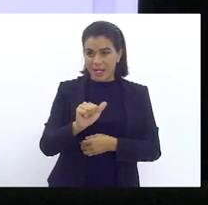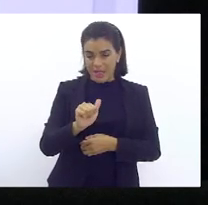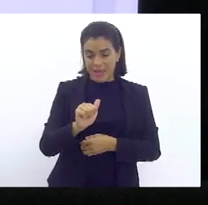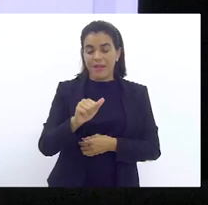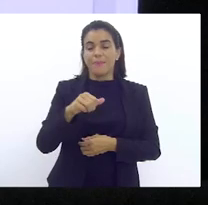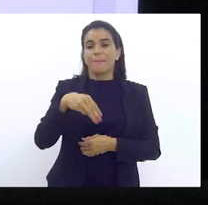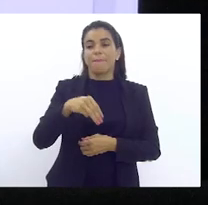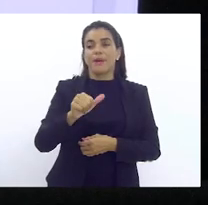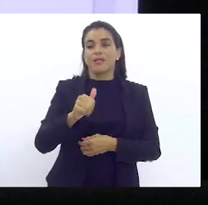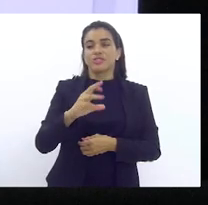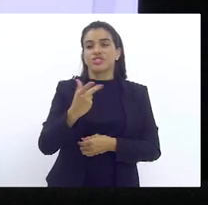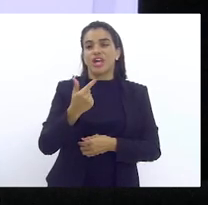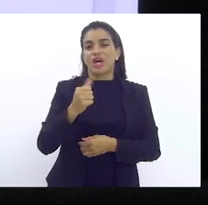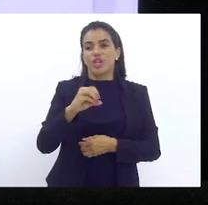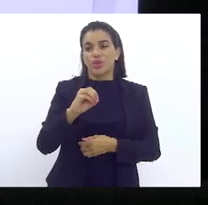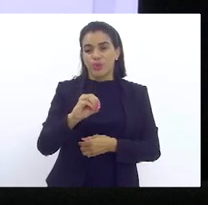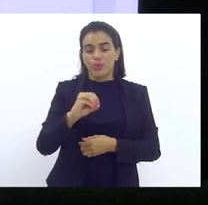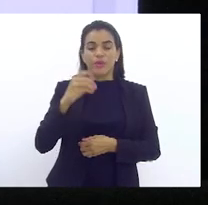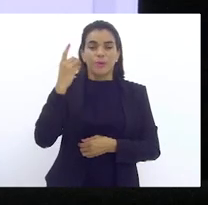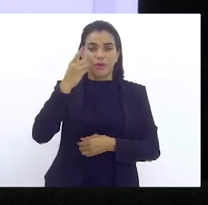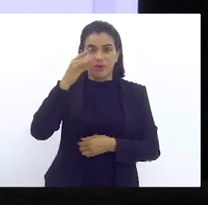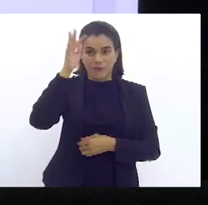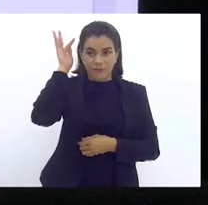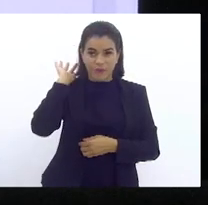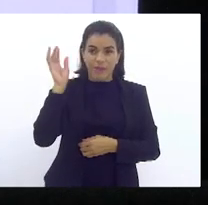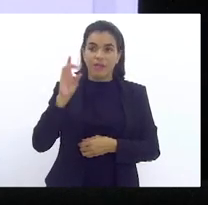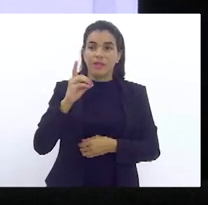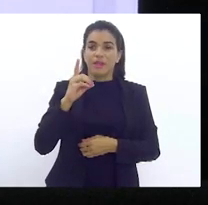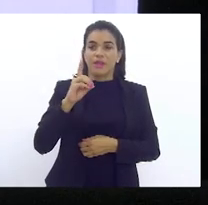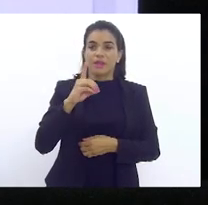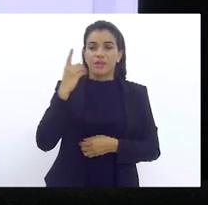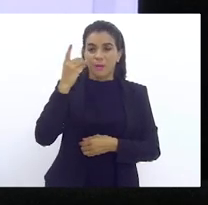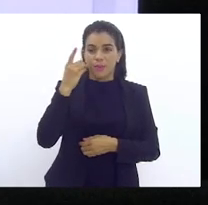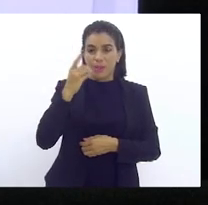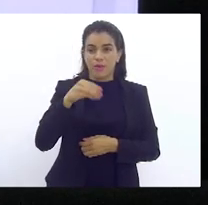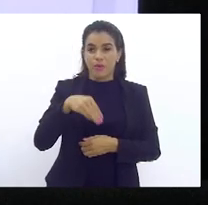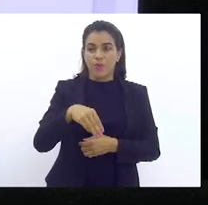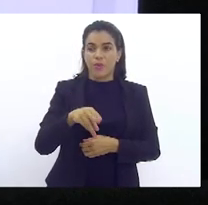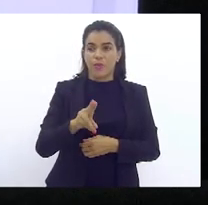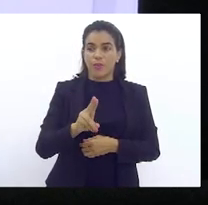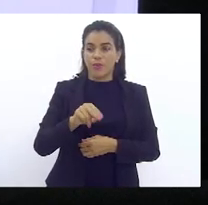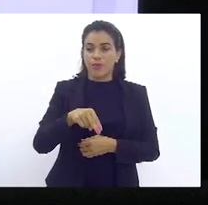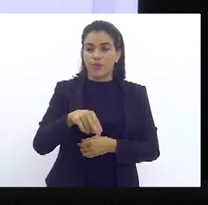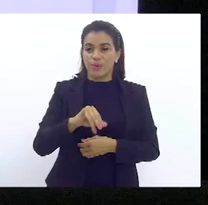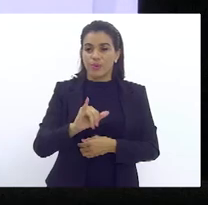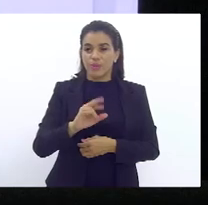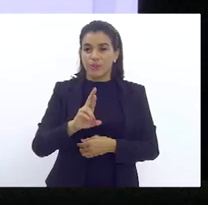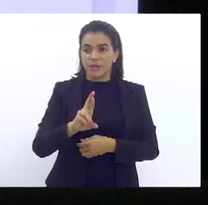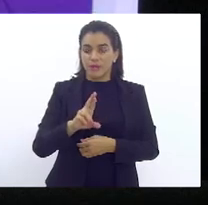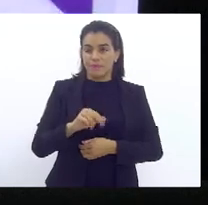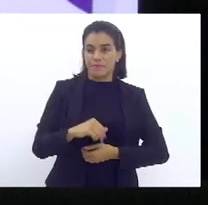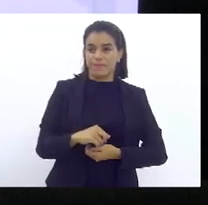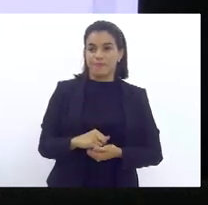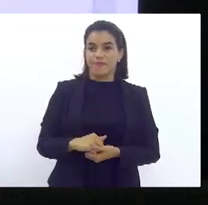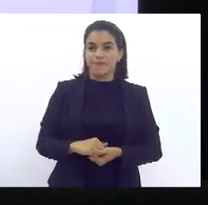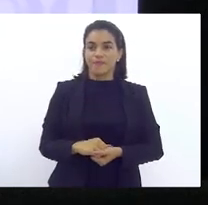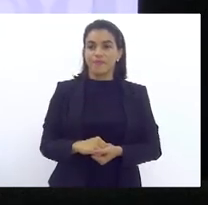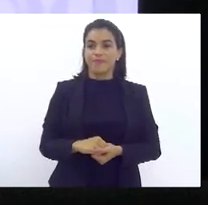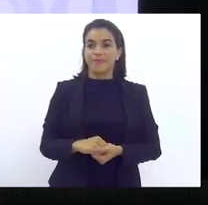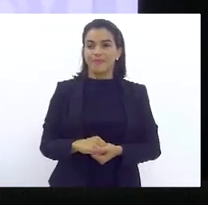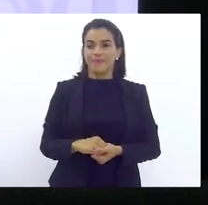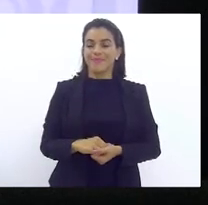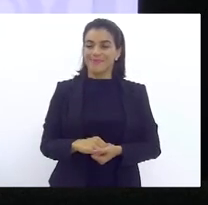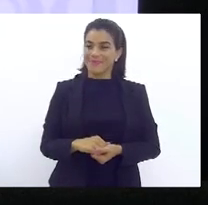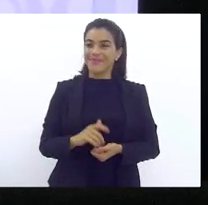deputado Fred Pacheco importante dizer que nós também pode passar a gente tem uma fotinha ali